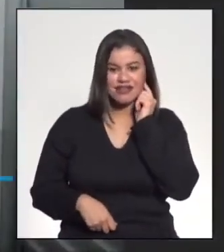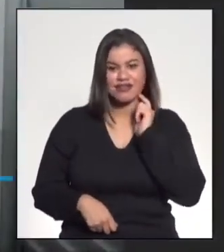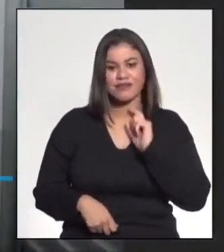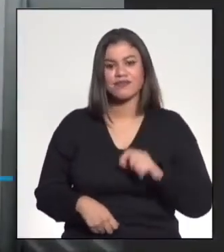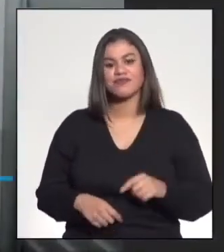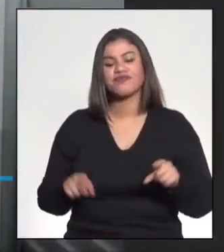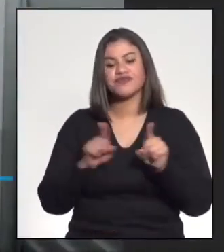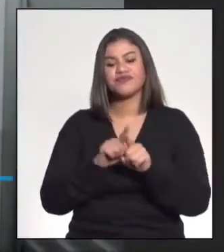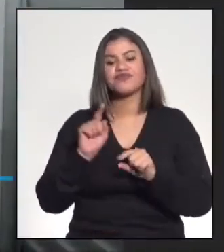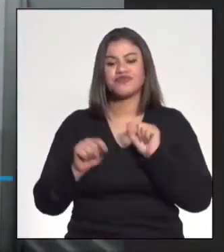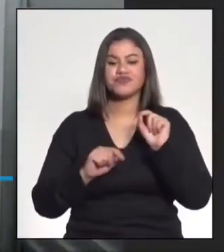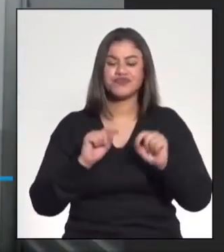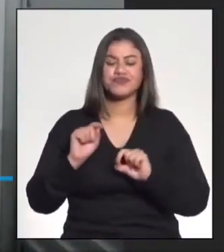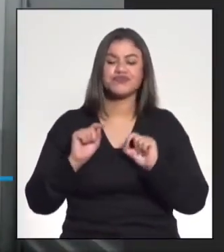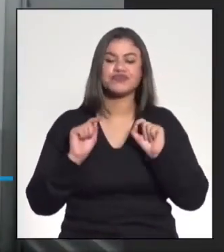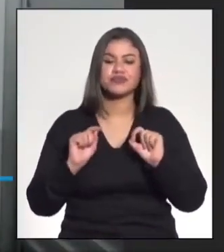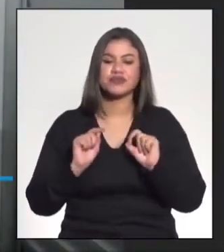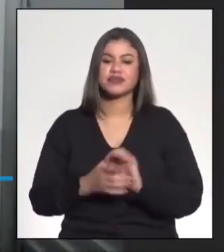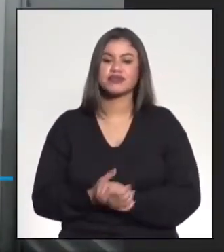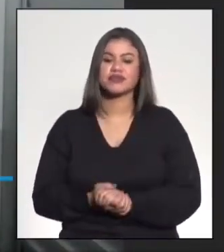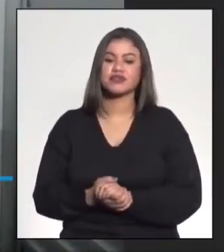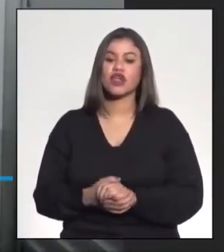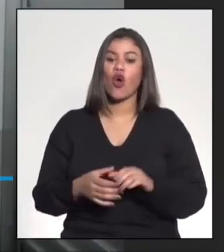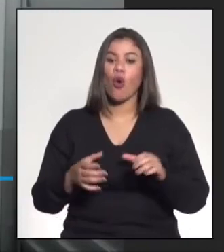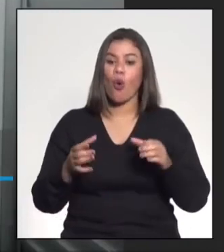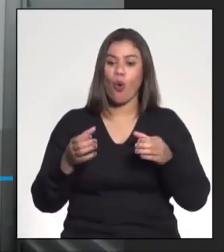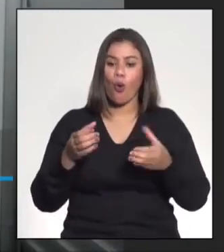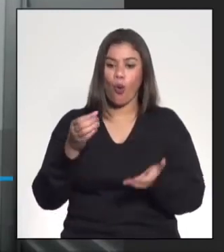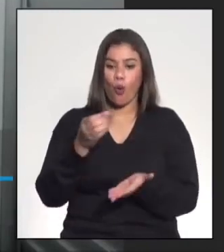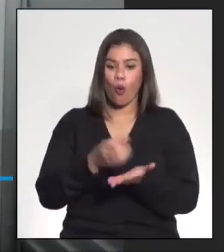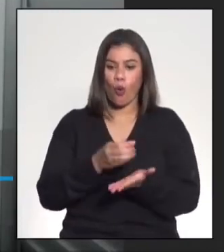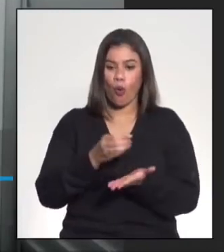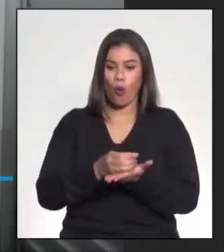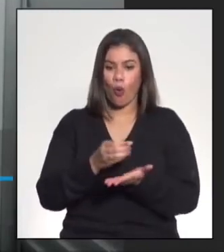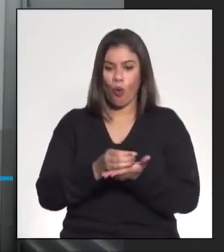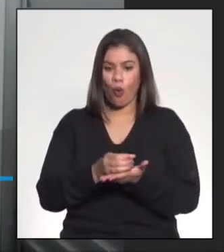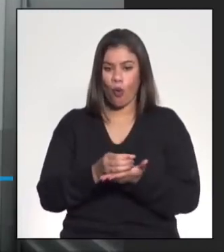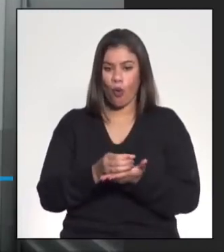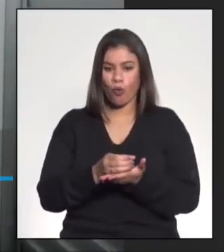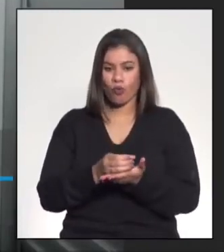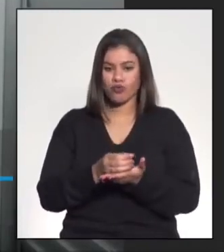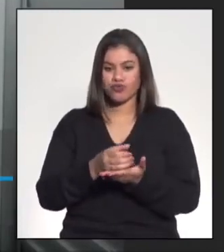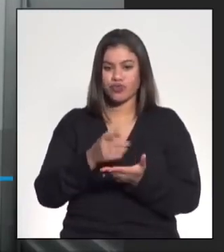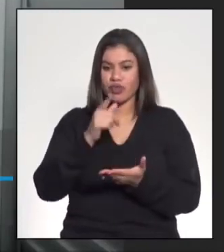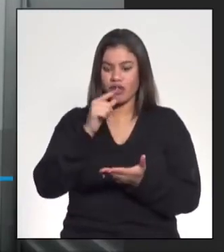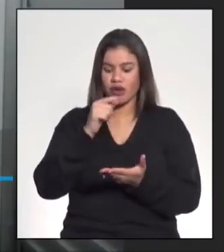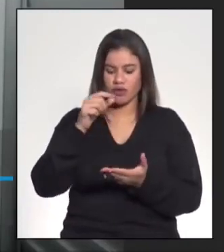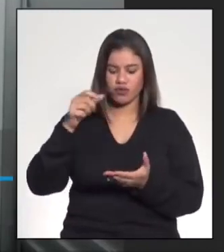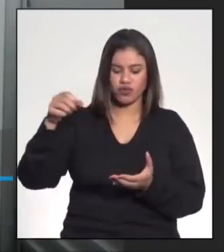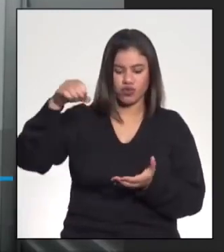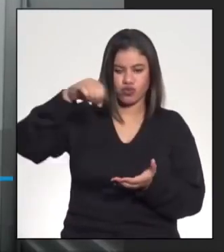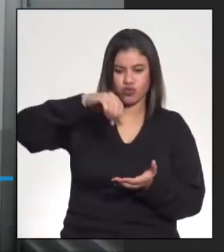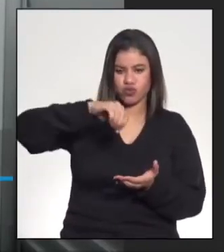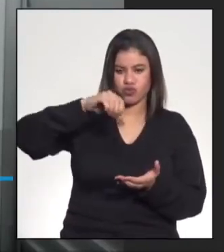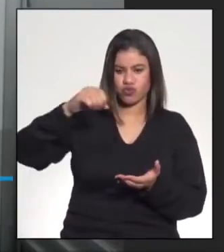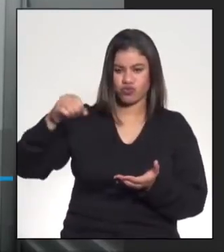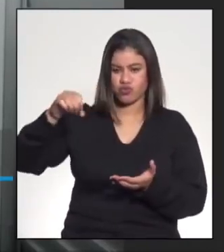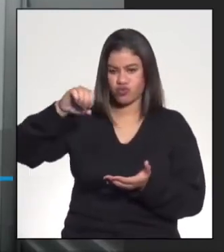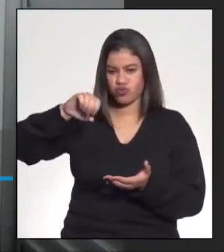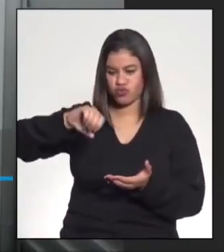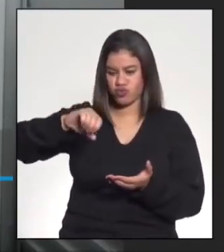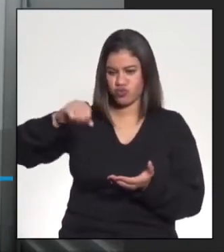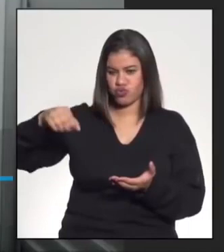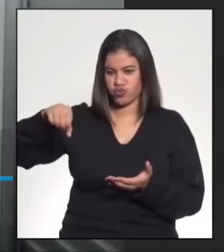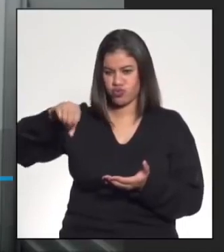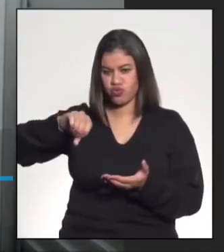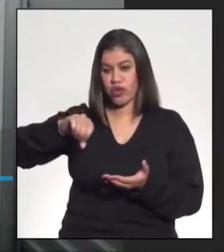forma de música, quando você pega um copo de água e vai jogando no balde, assim, vai formando aquela musiquinha de chuva